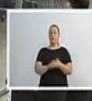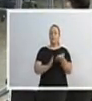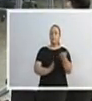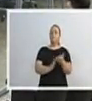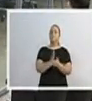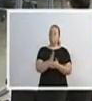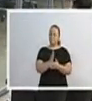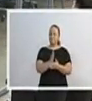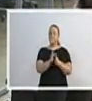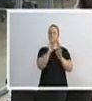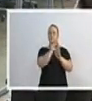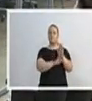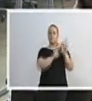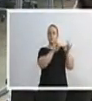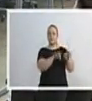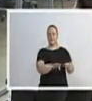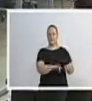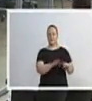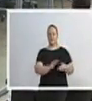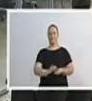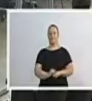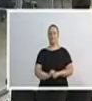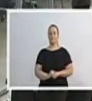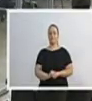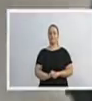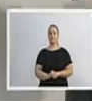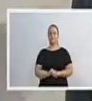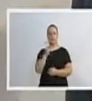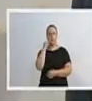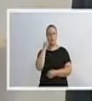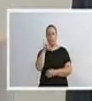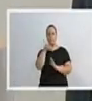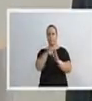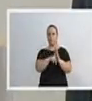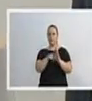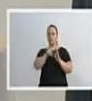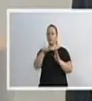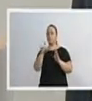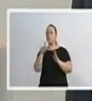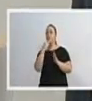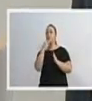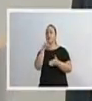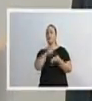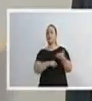Aprovado. E a redação final. É o último projeto, depois só temos requerimentos